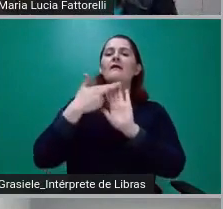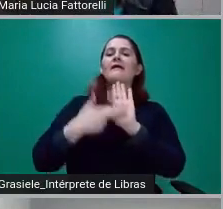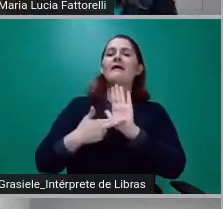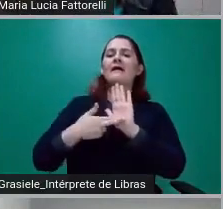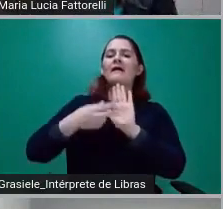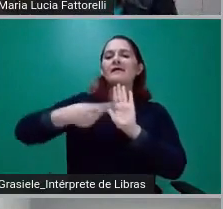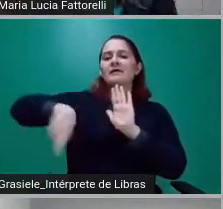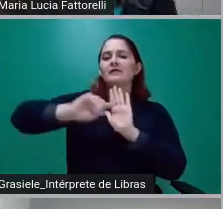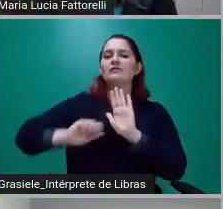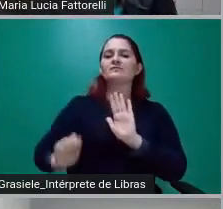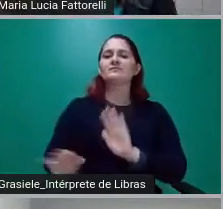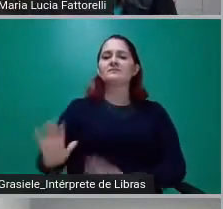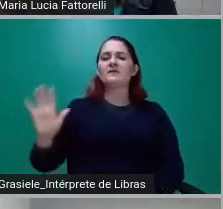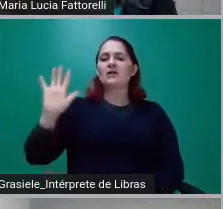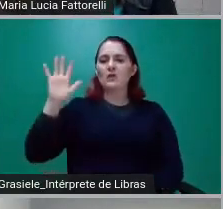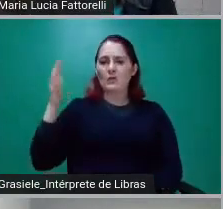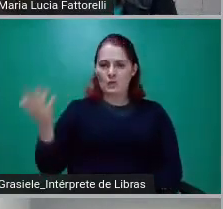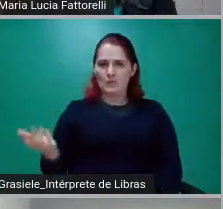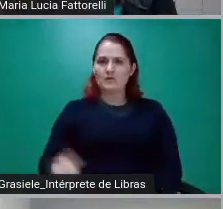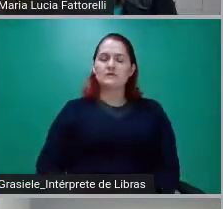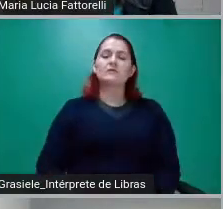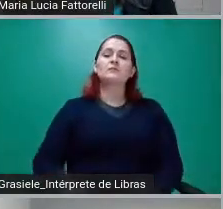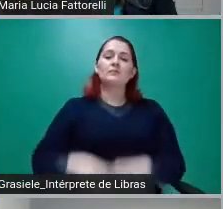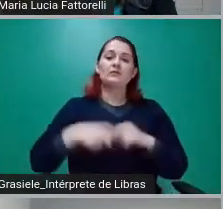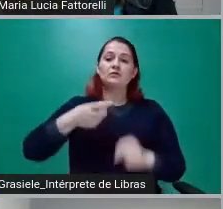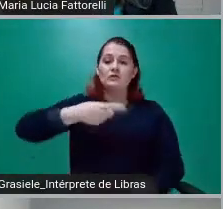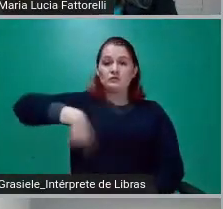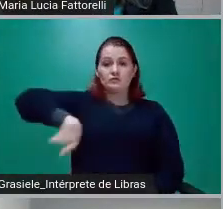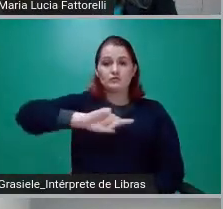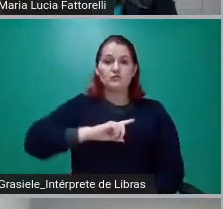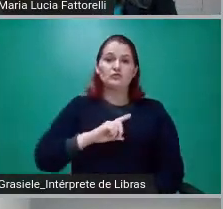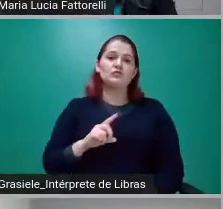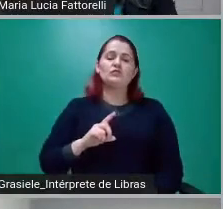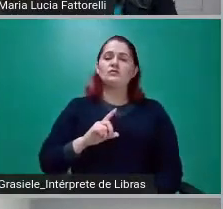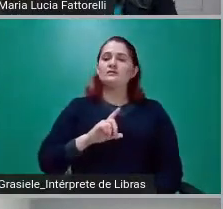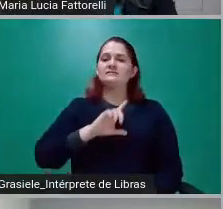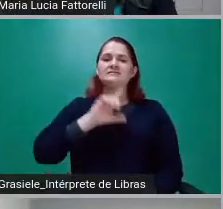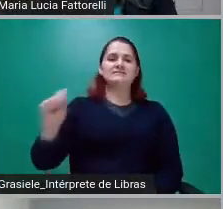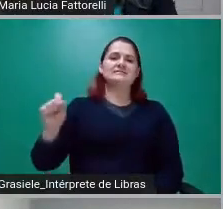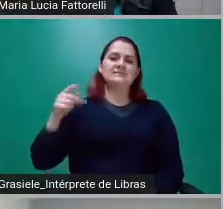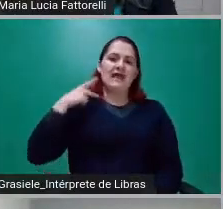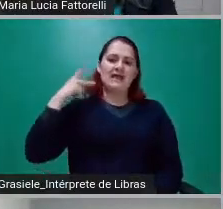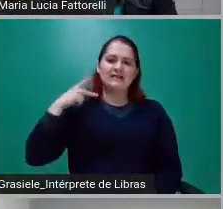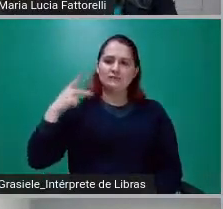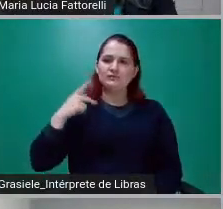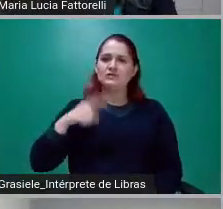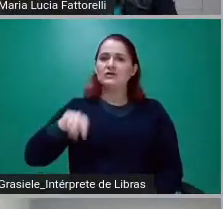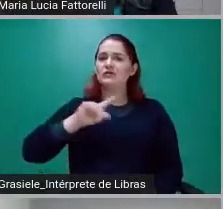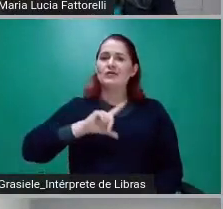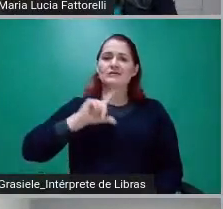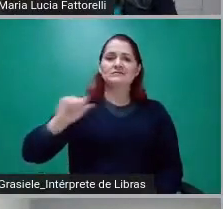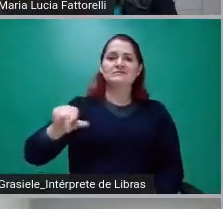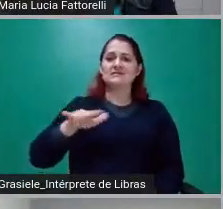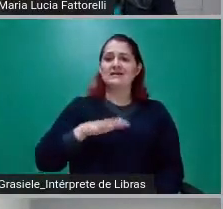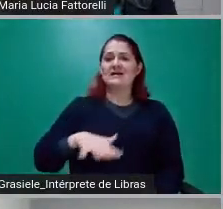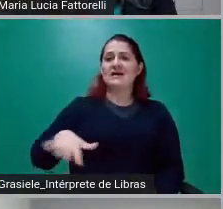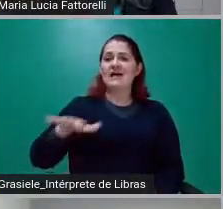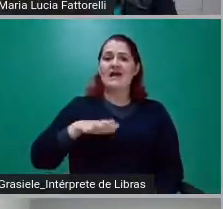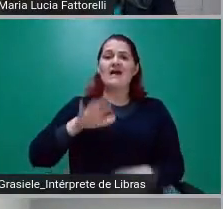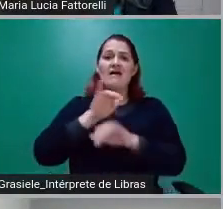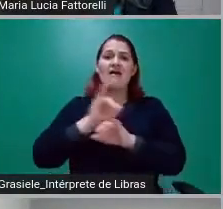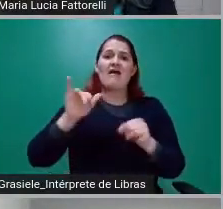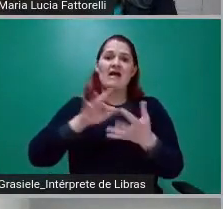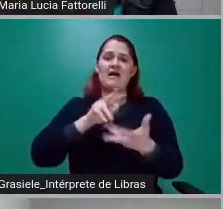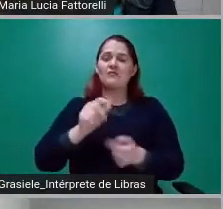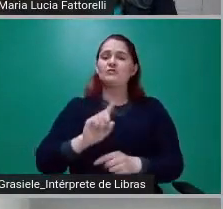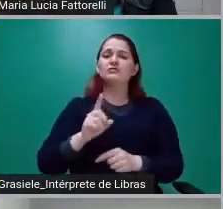princípios e valores. Portanto, nós saímos do campo da política, no campo das declarações universais, para ingressar